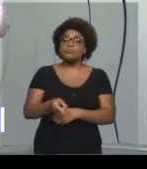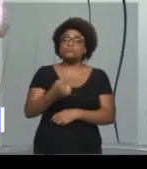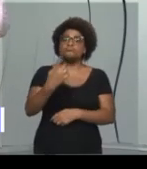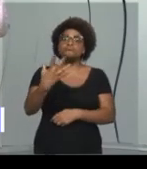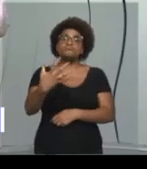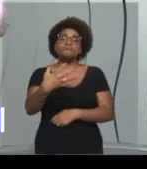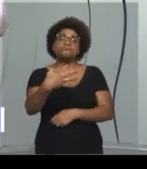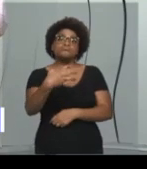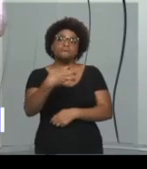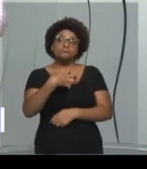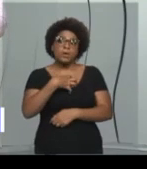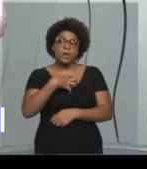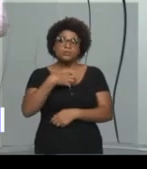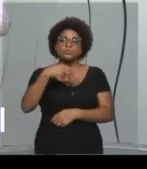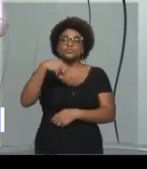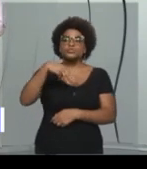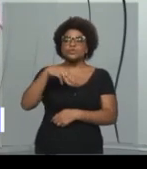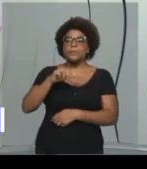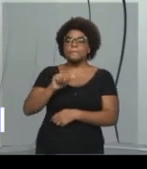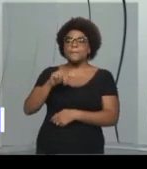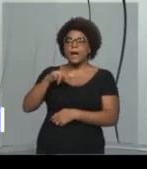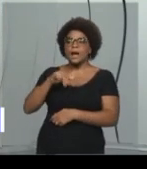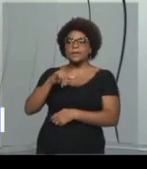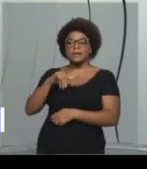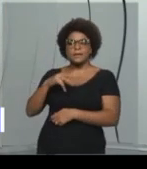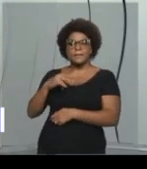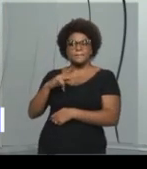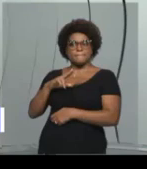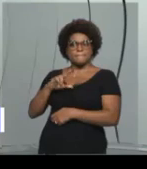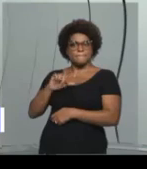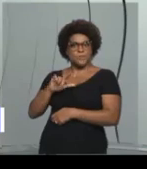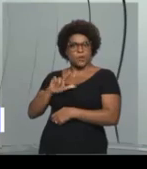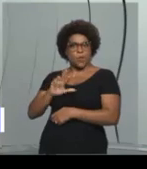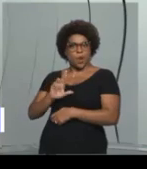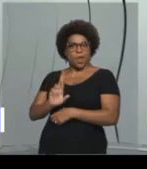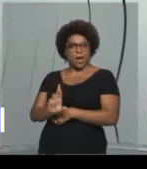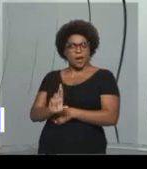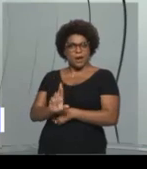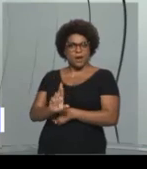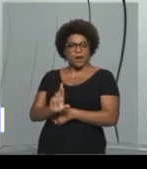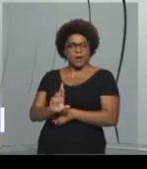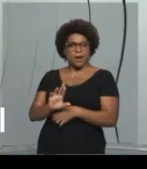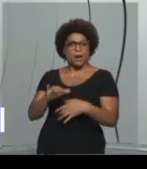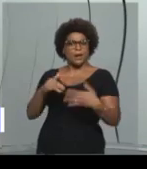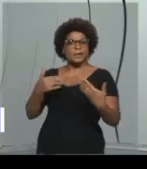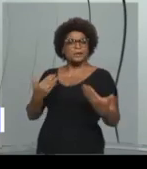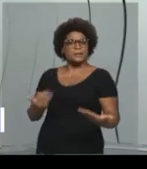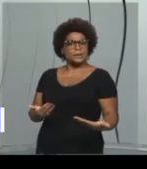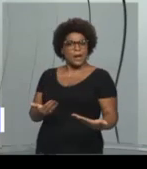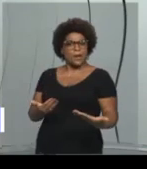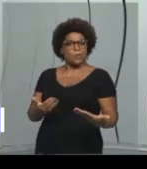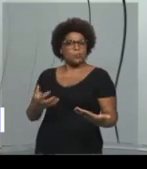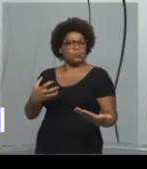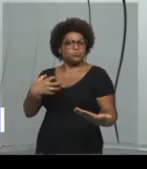O fenômeno da manipulação das consciências, o fenômeno